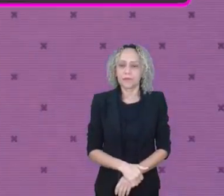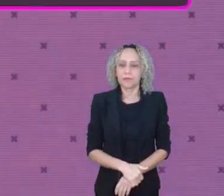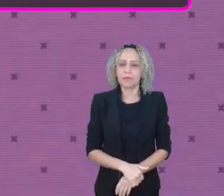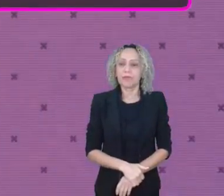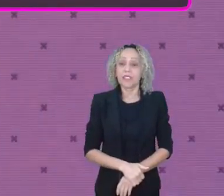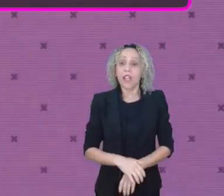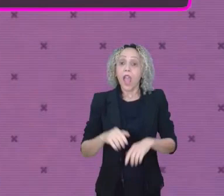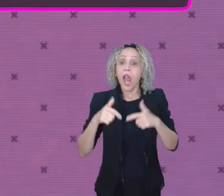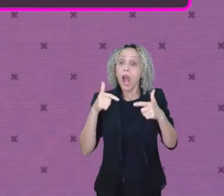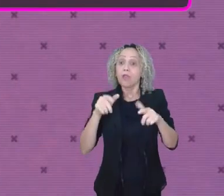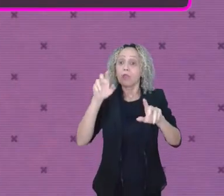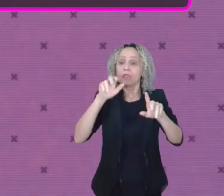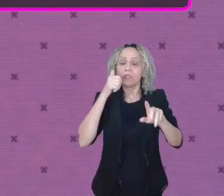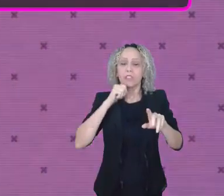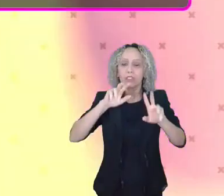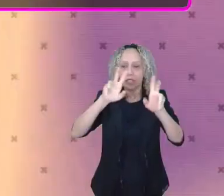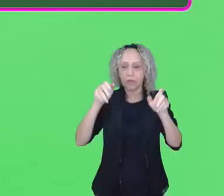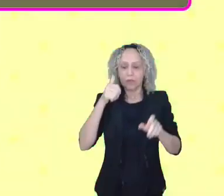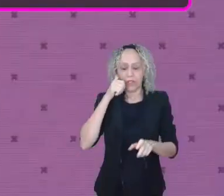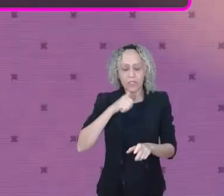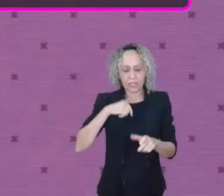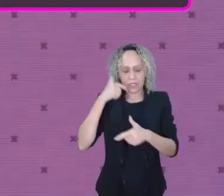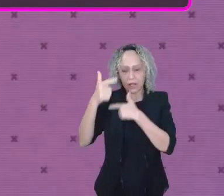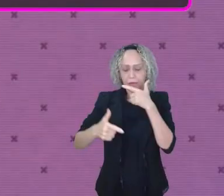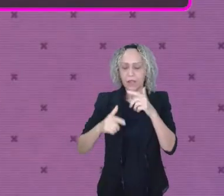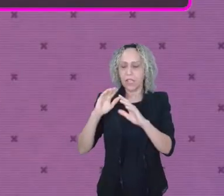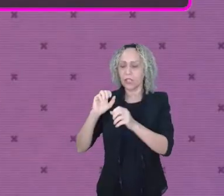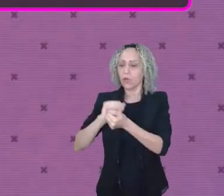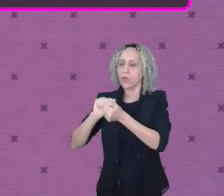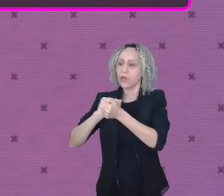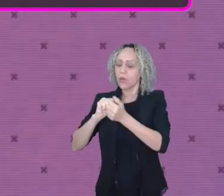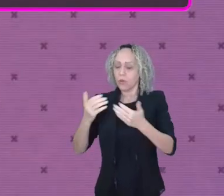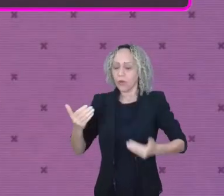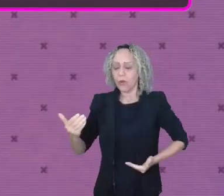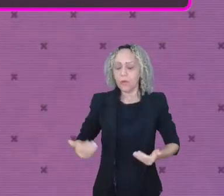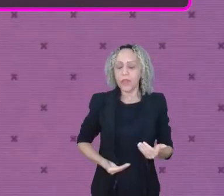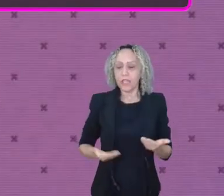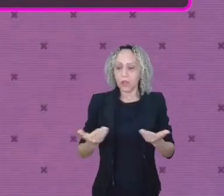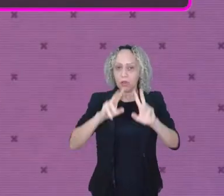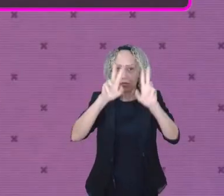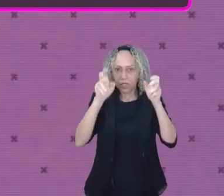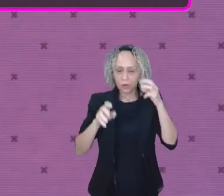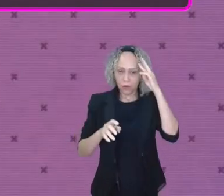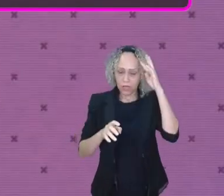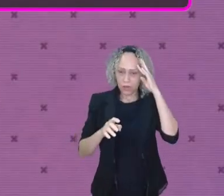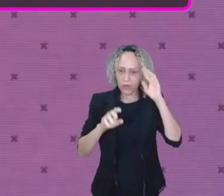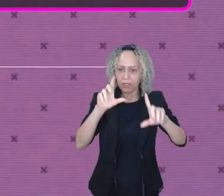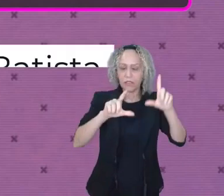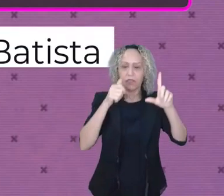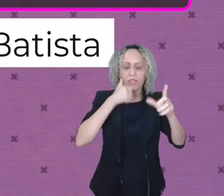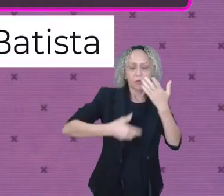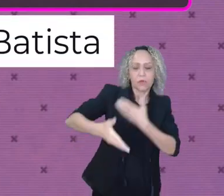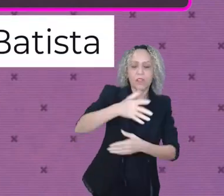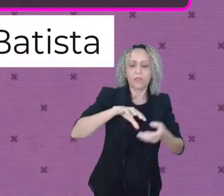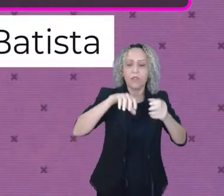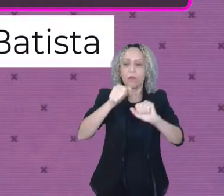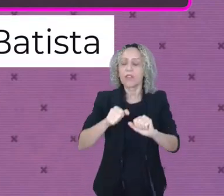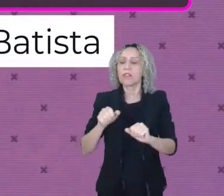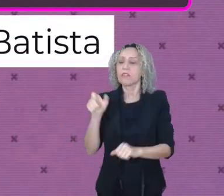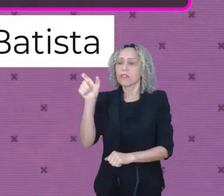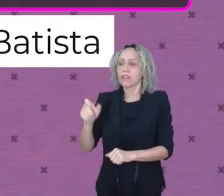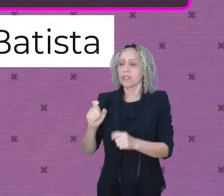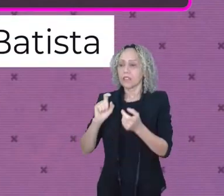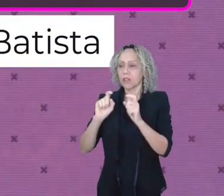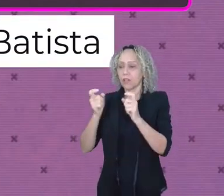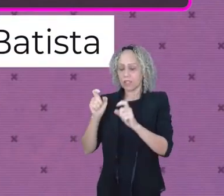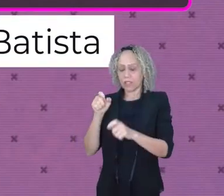A luta das trabalhadoras domésticas é o tema da aula desta quarta-feira no TV Elas por Elas Formação, com a coordenadora da